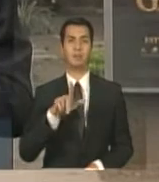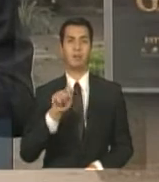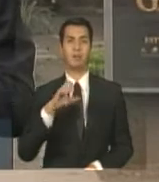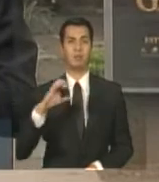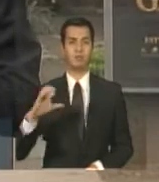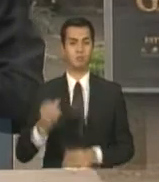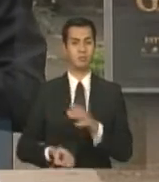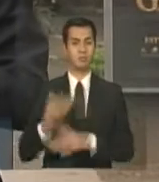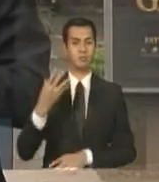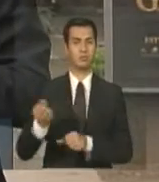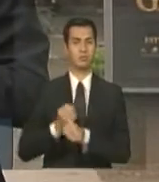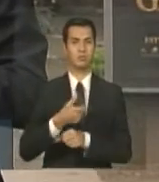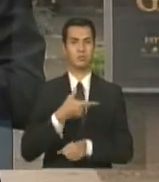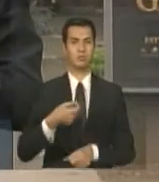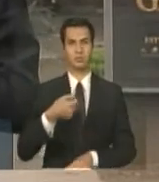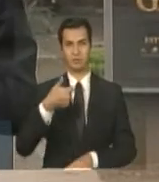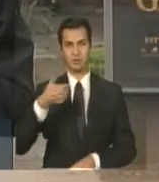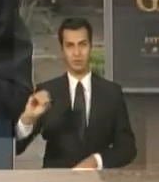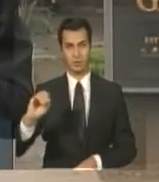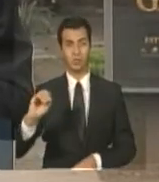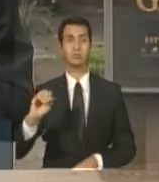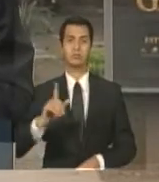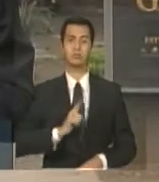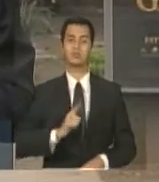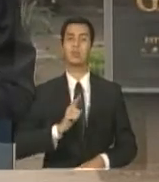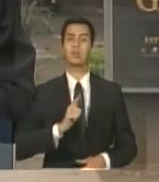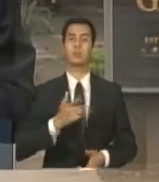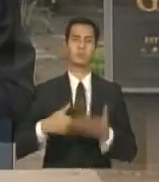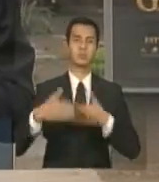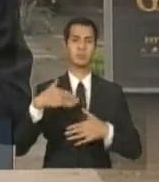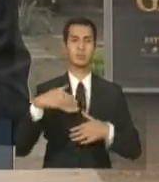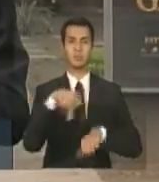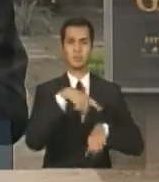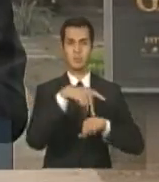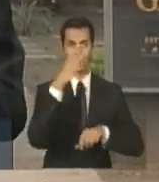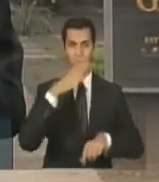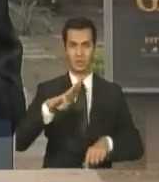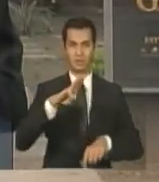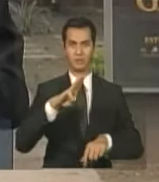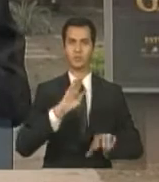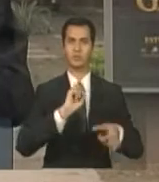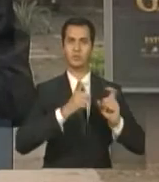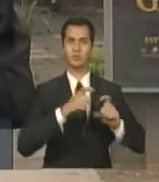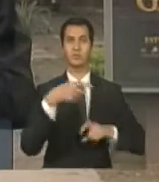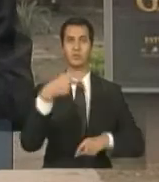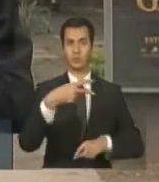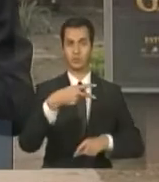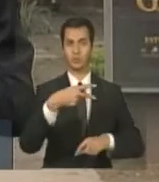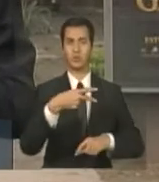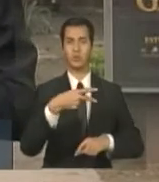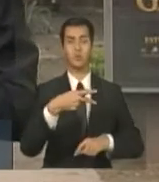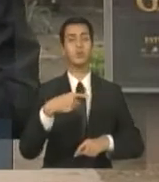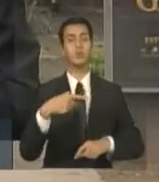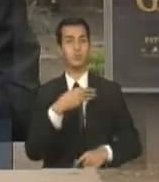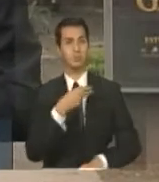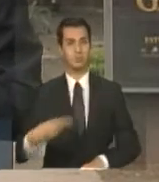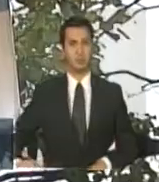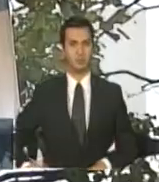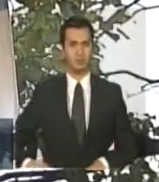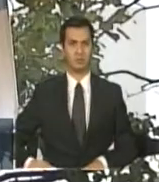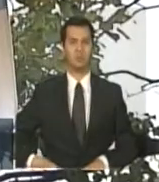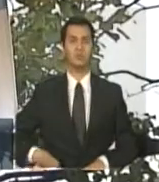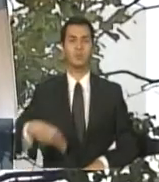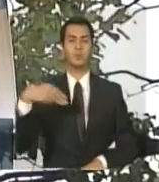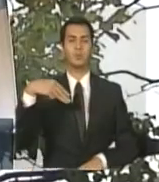em 2010, na segunda cúpula que foi realizada no México. Segundo o Ministério das Relações Exteriores, para